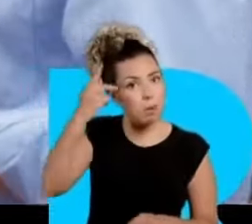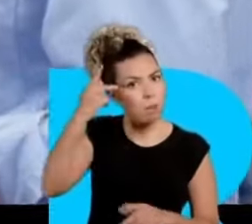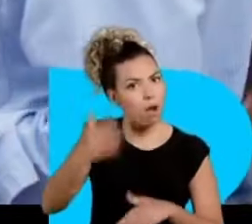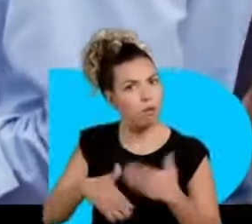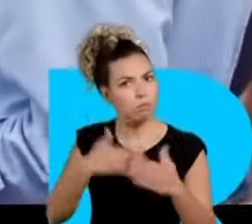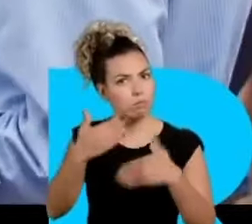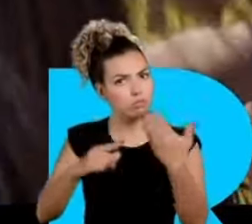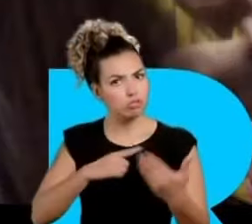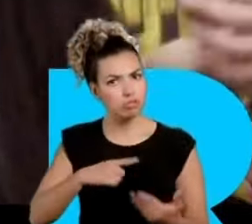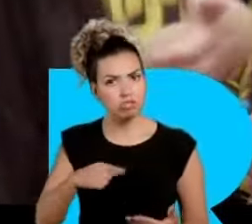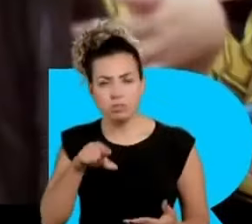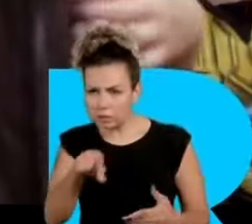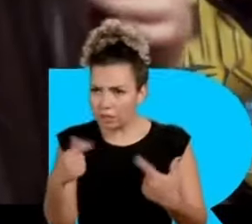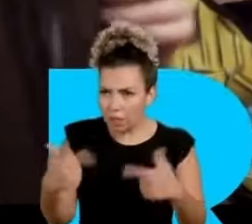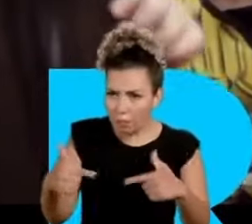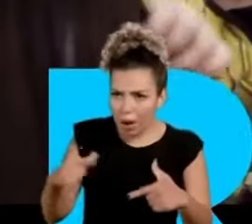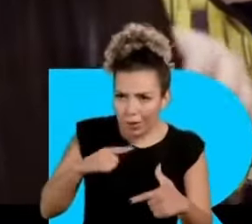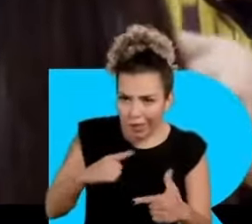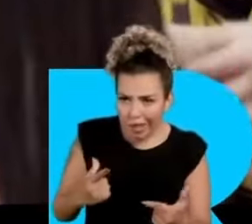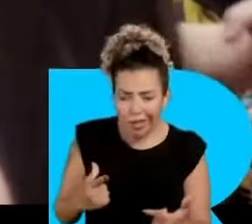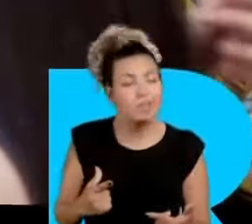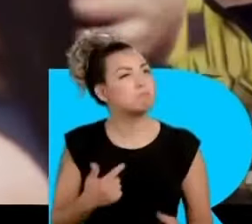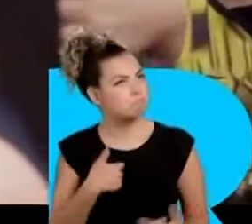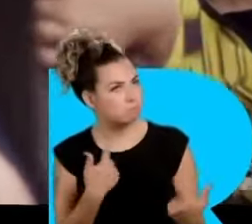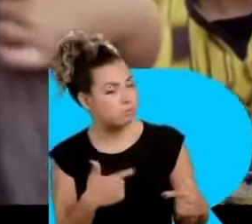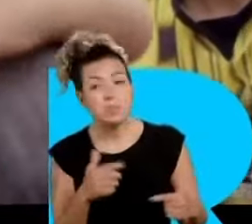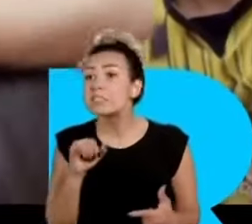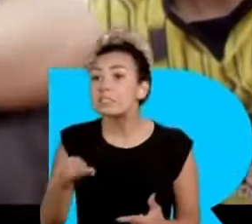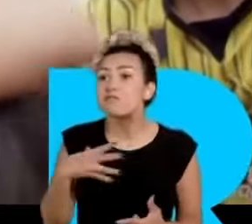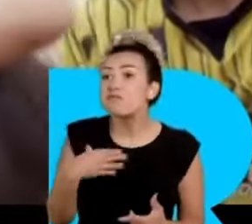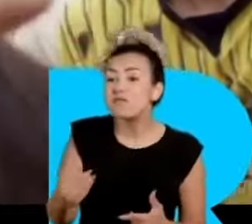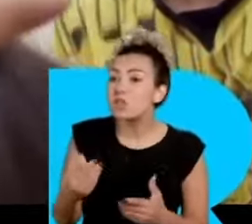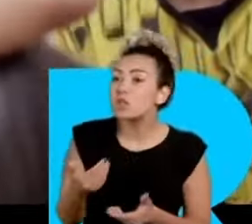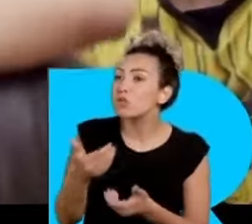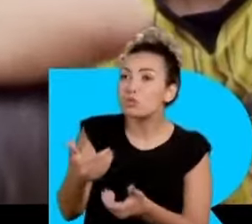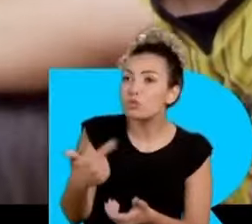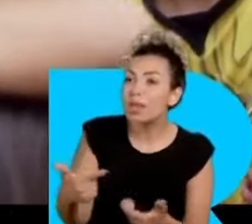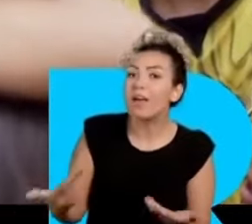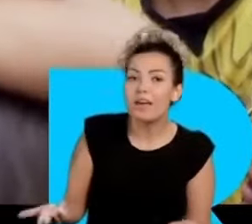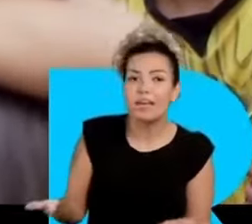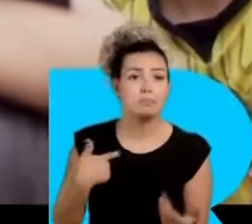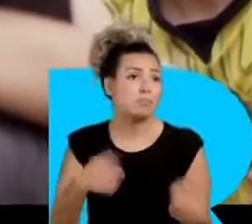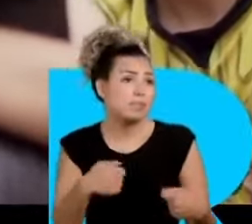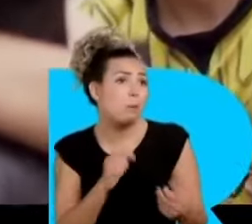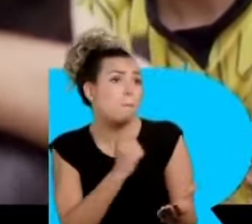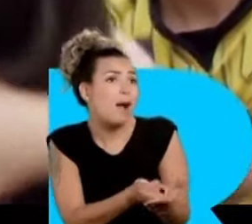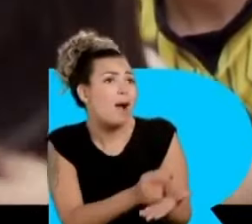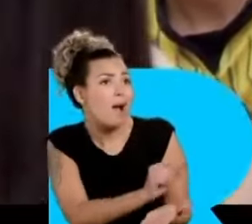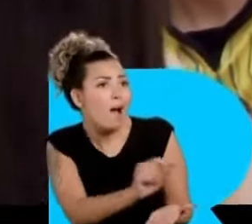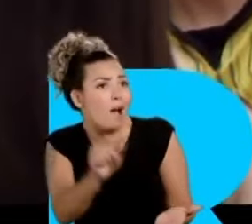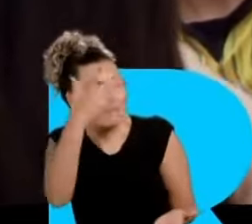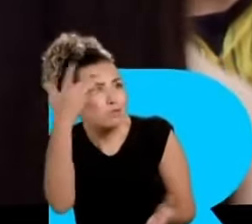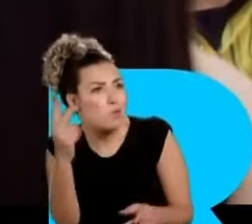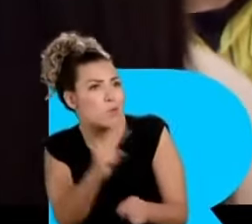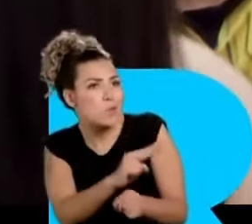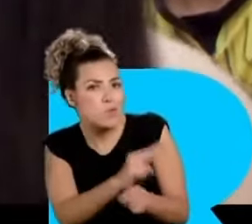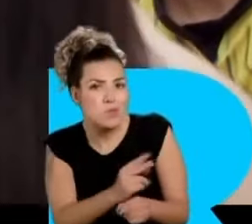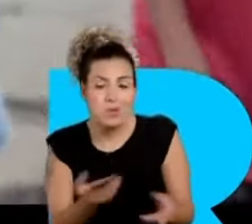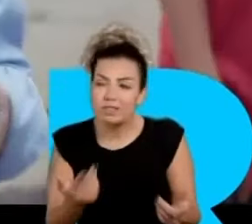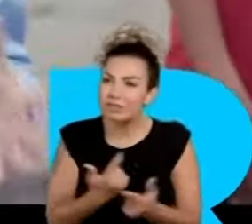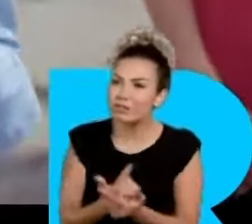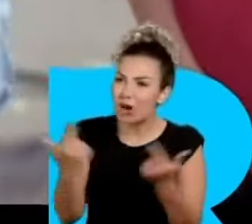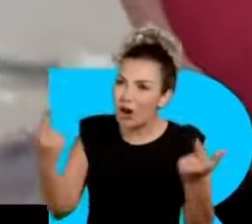avanço que a cidade teve, né? E você trabalha? Trabalho. É. E se ele não tivesse creche? Trabalhar. Tem que pagar. Trabalhar, mas tem que pagar para